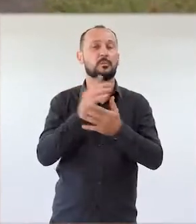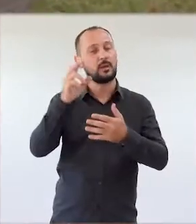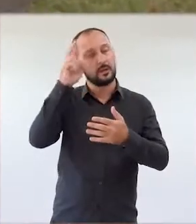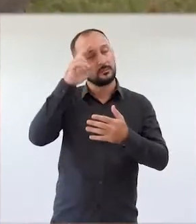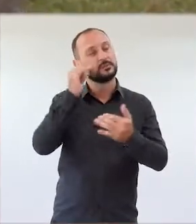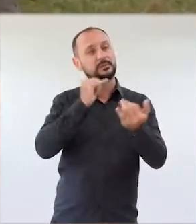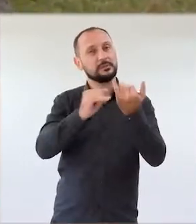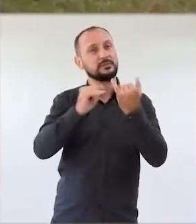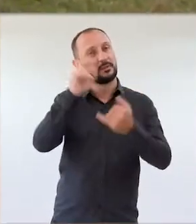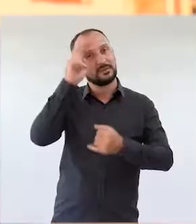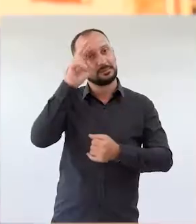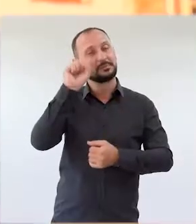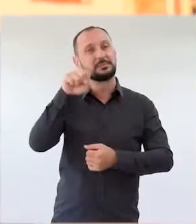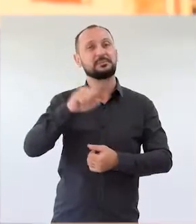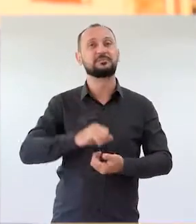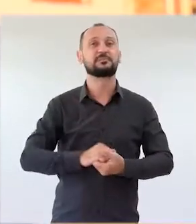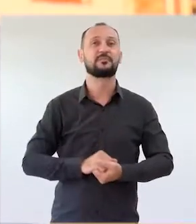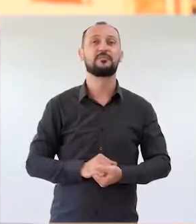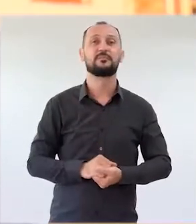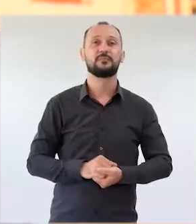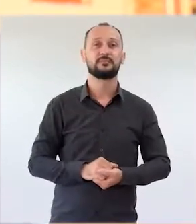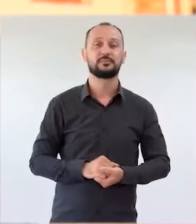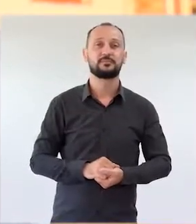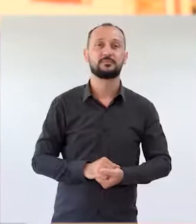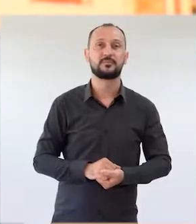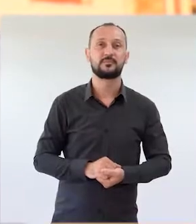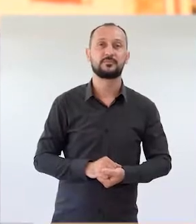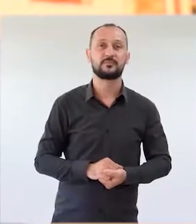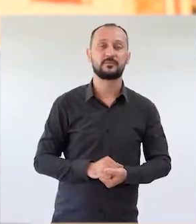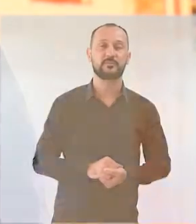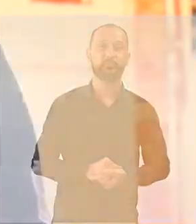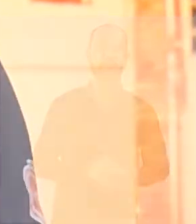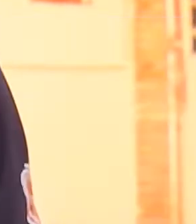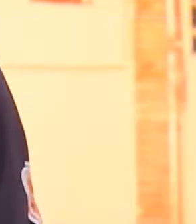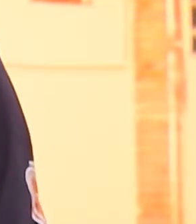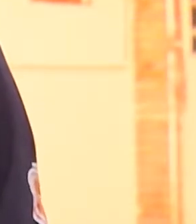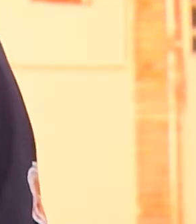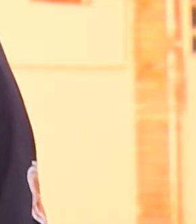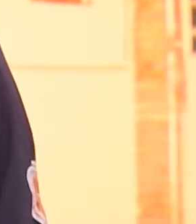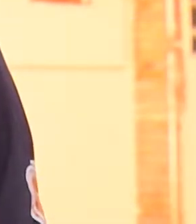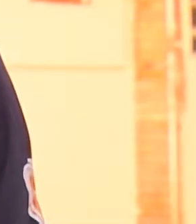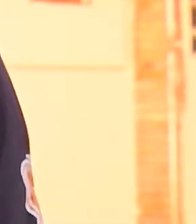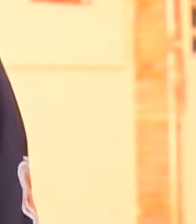o nome, mas alguma cena, alguma coisa eu me recordo. Sabe?